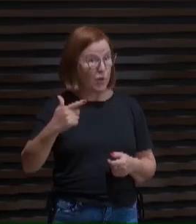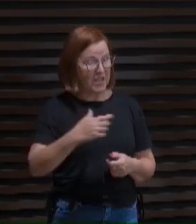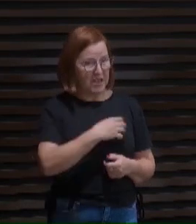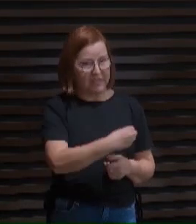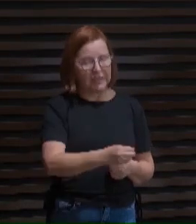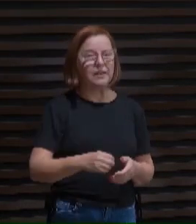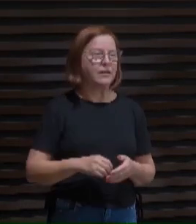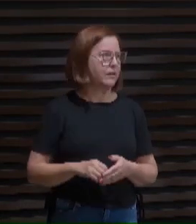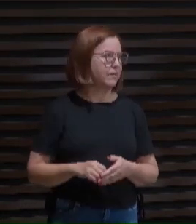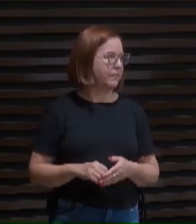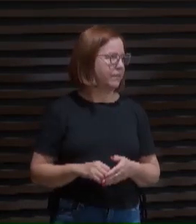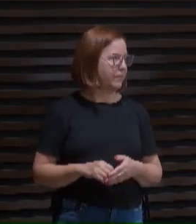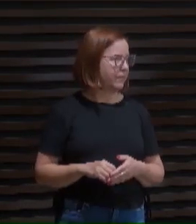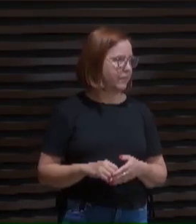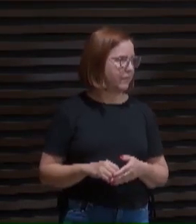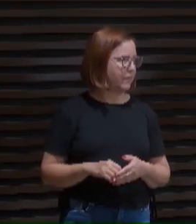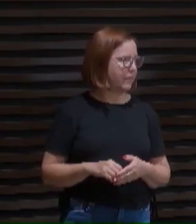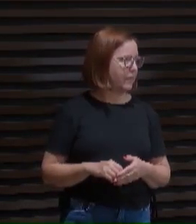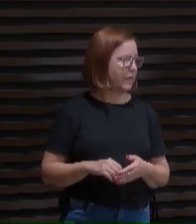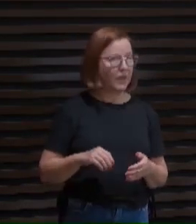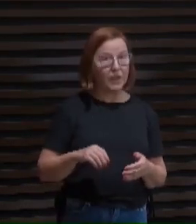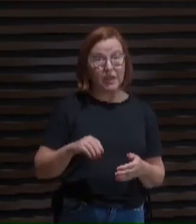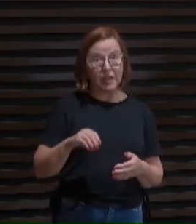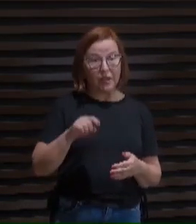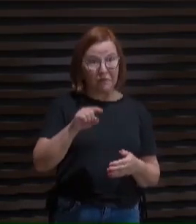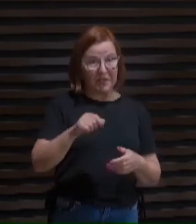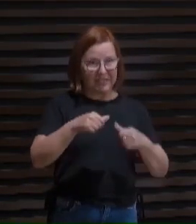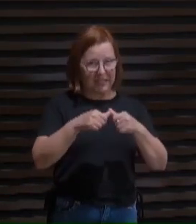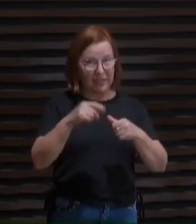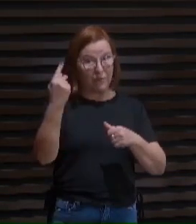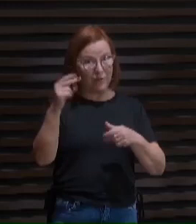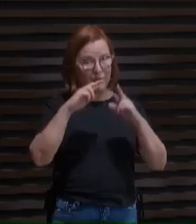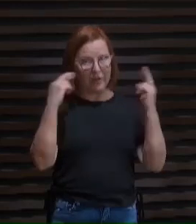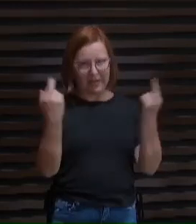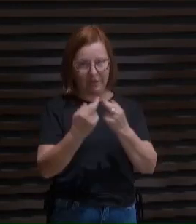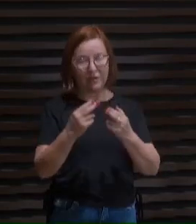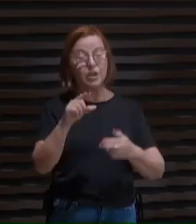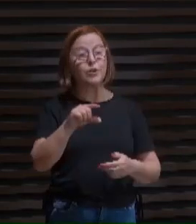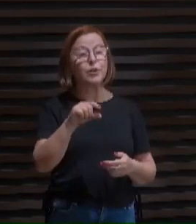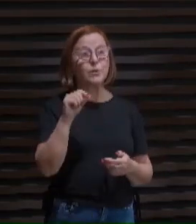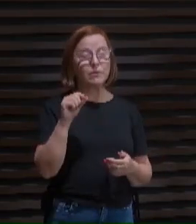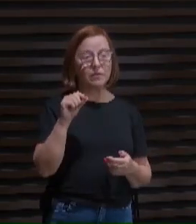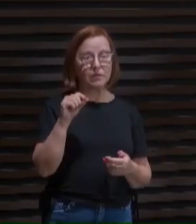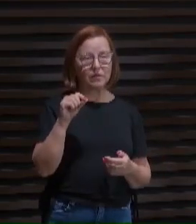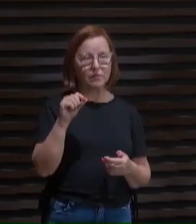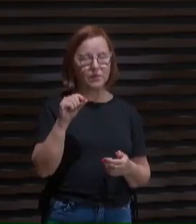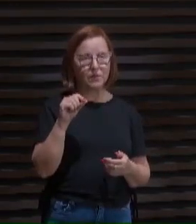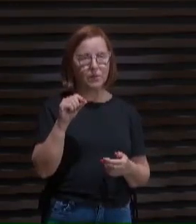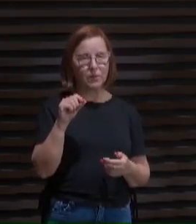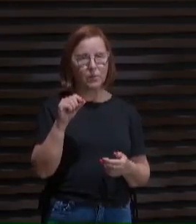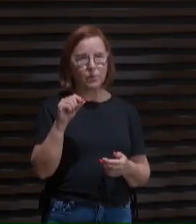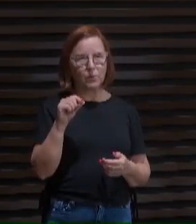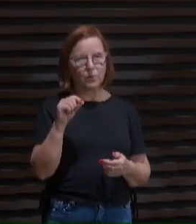Você está lá no seu reinado, descobre o agente lá o Atalaia,